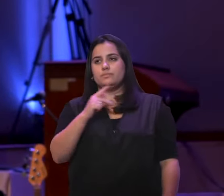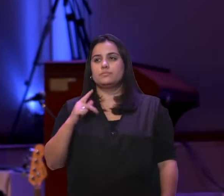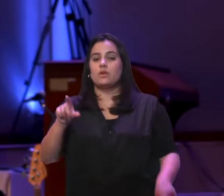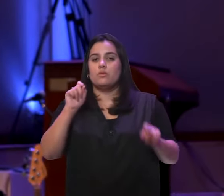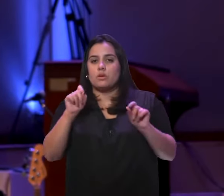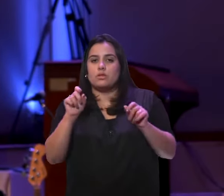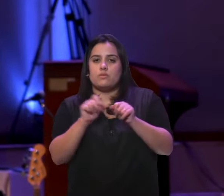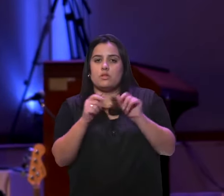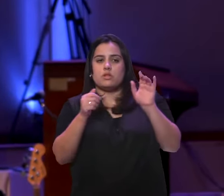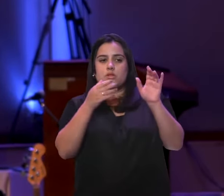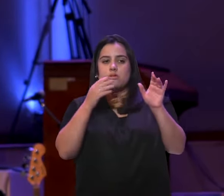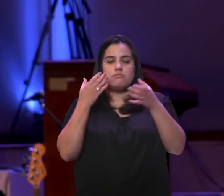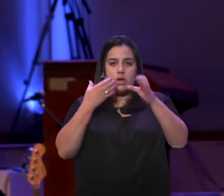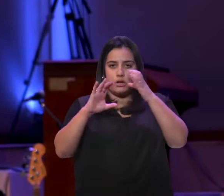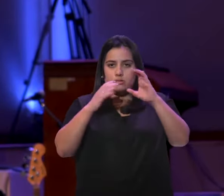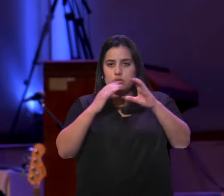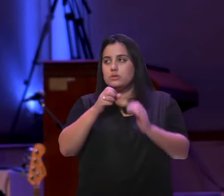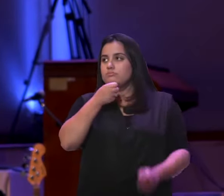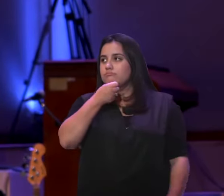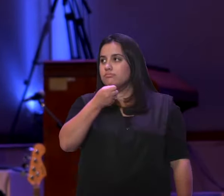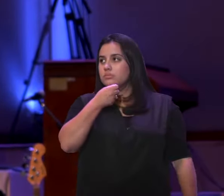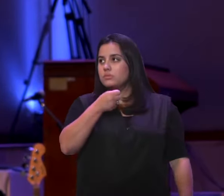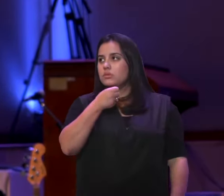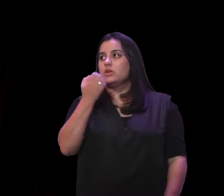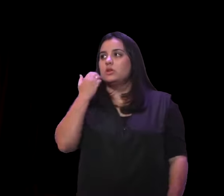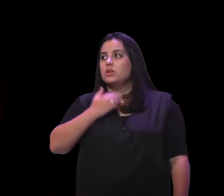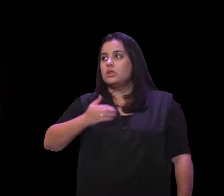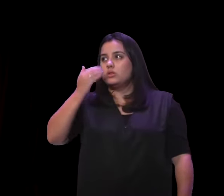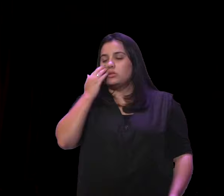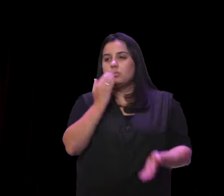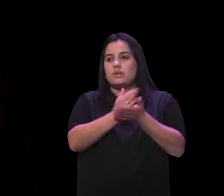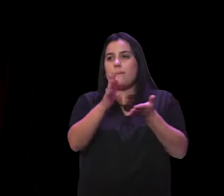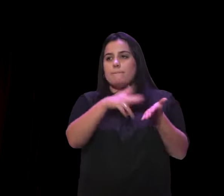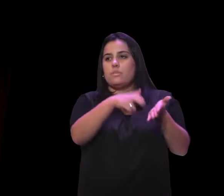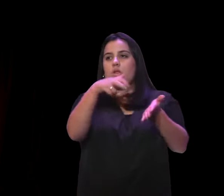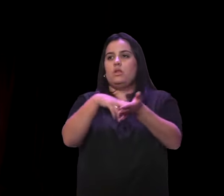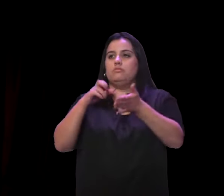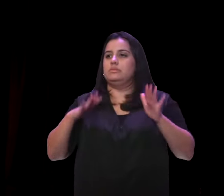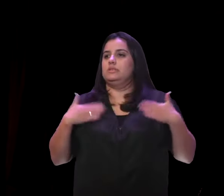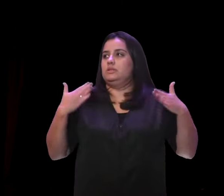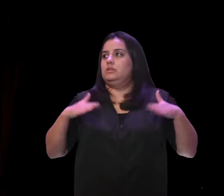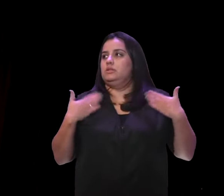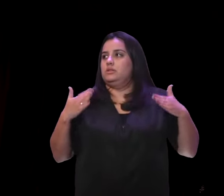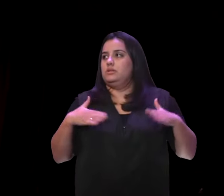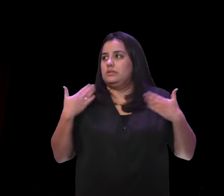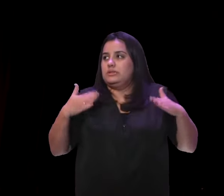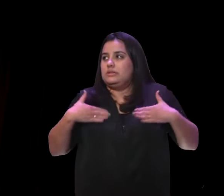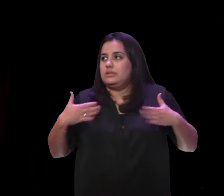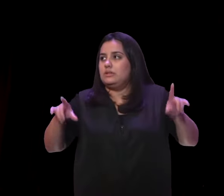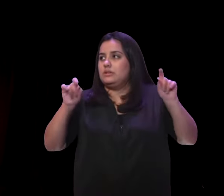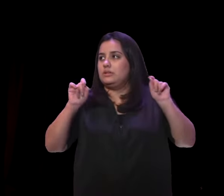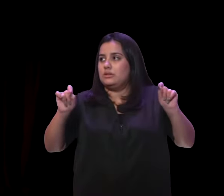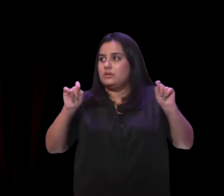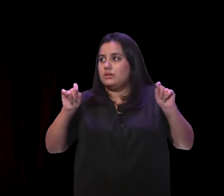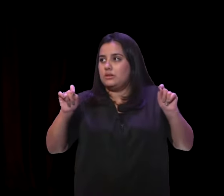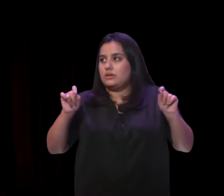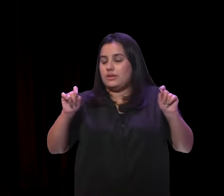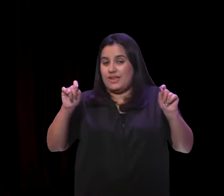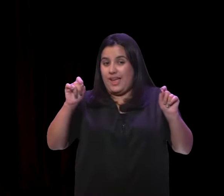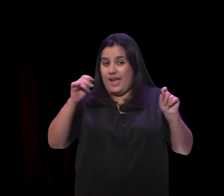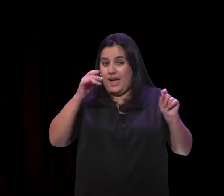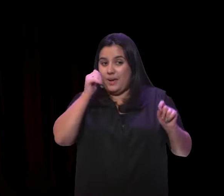louvor, cantando, e os adolescentes começaram a pular e se alegrar de tal maneira que eles foram lá e derrubaram a